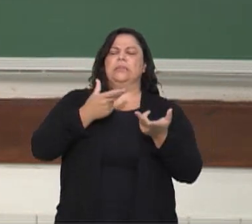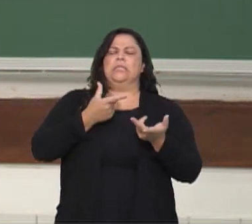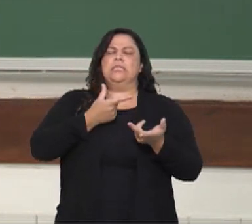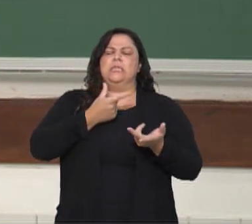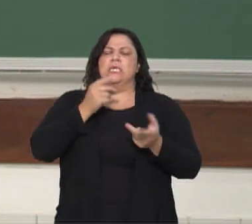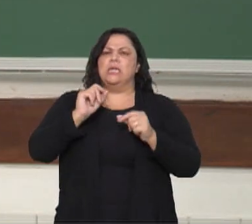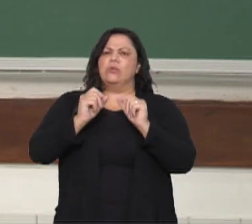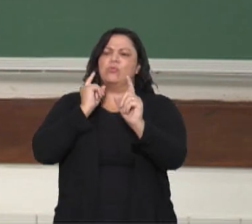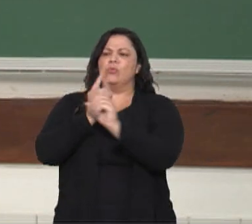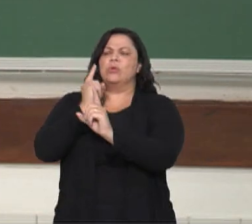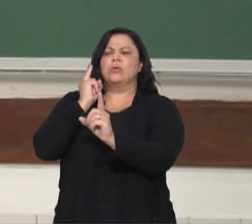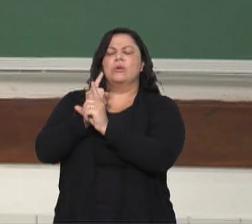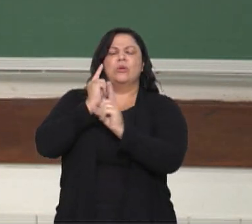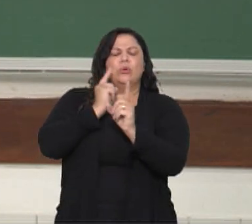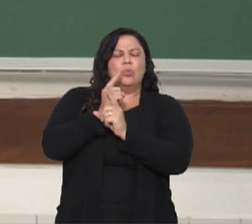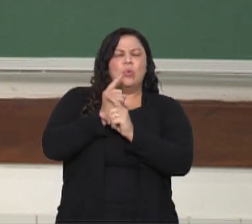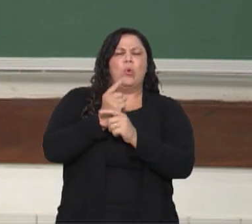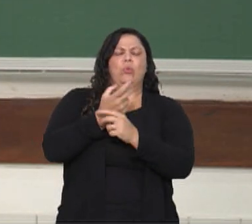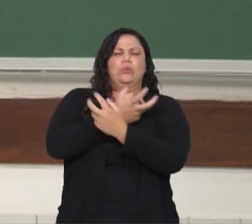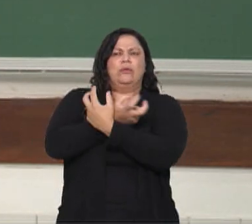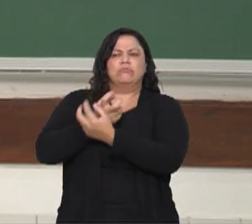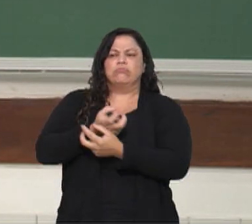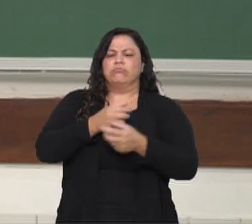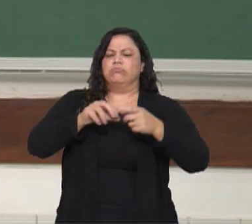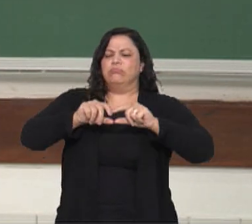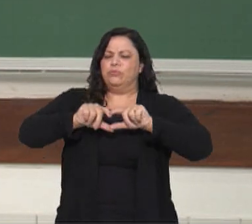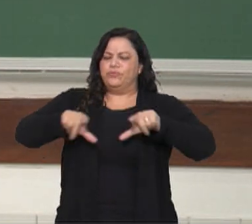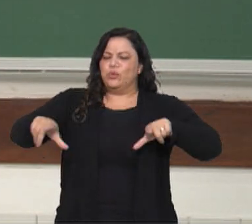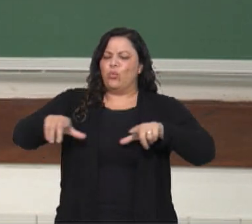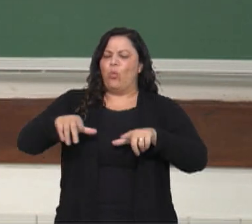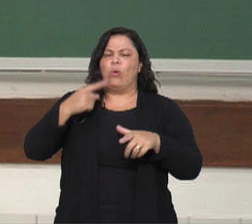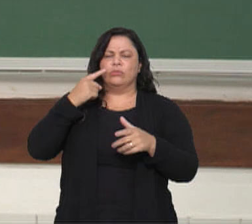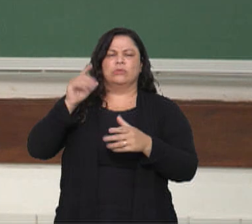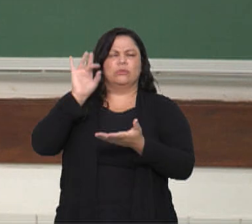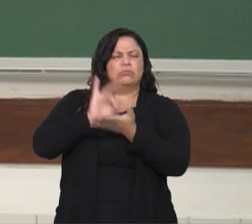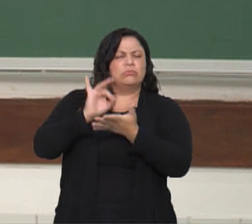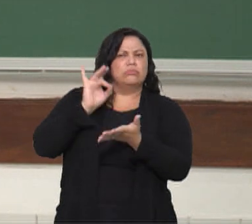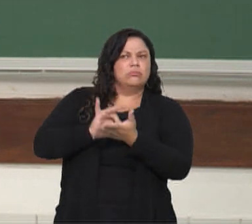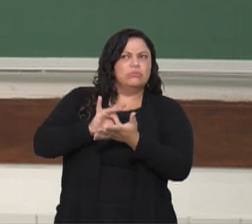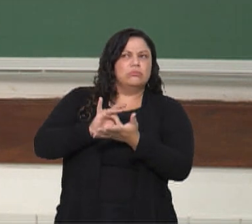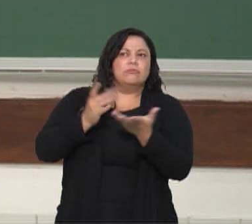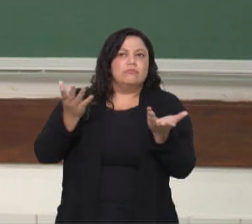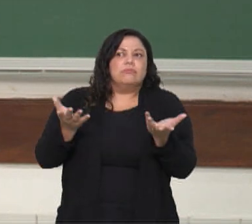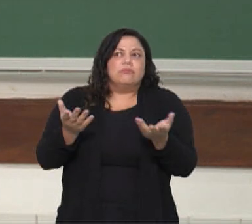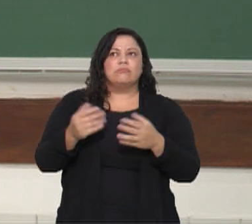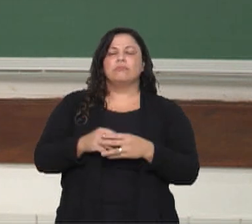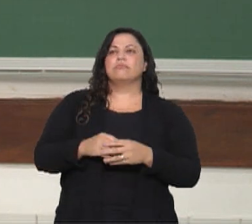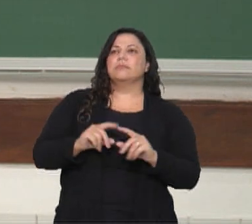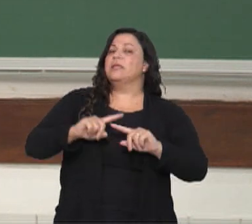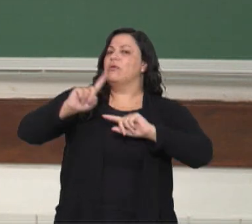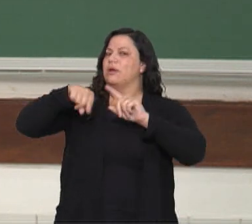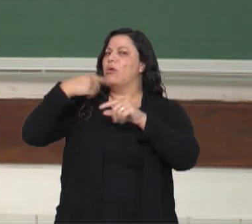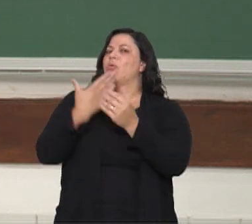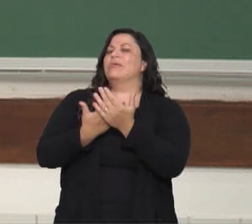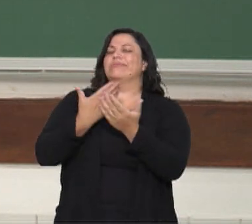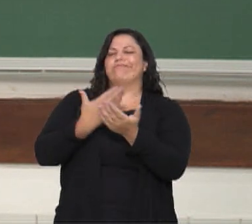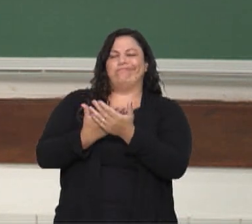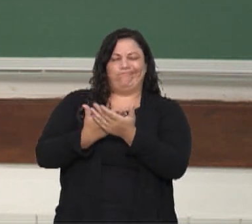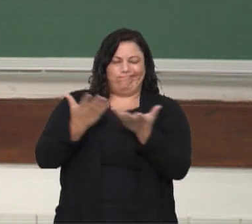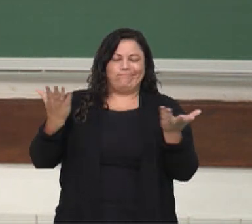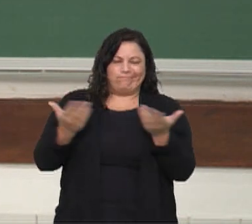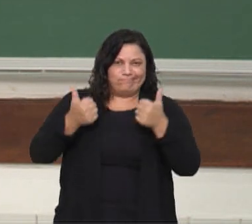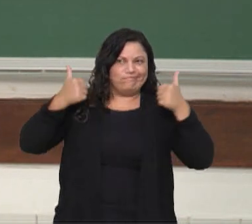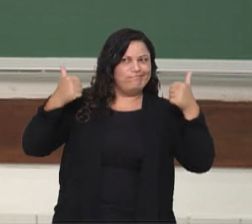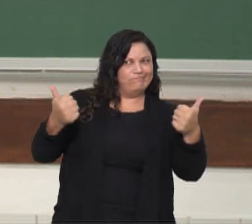encontrado arqueologicamente, confirmado cientificamente, o primeiro animal domesticado. Então, assim, fica para a próxima aula, já fiz o